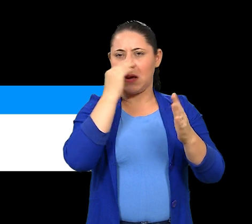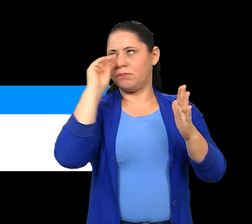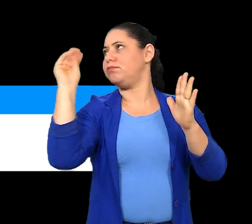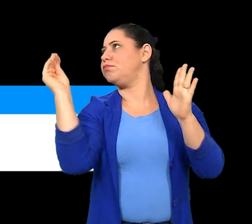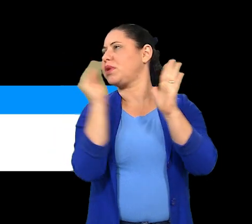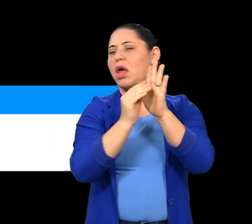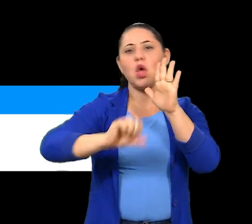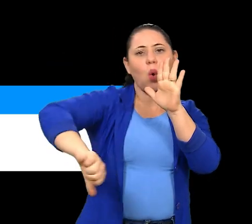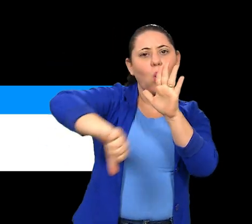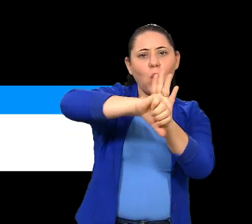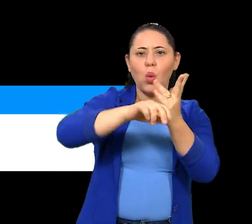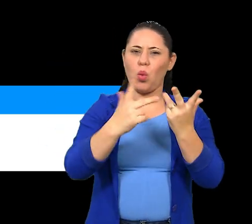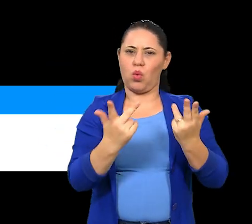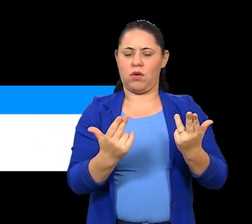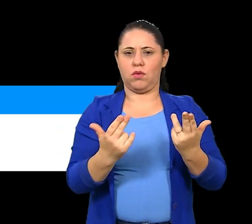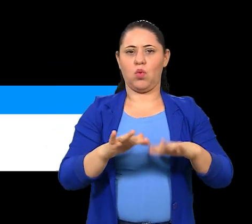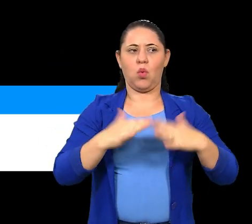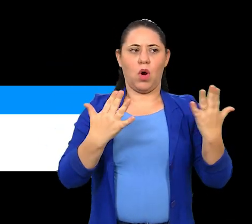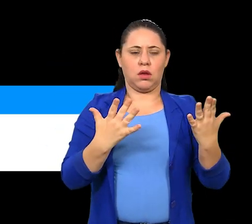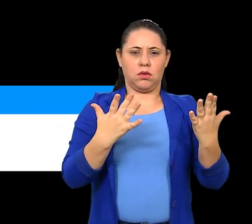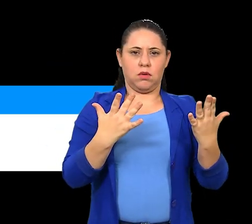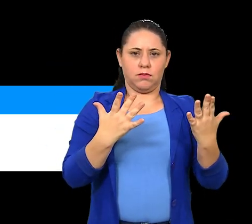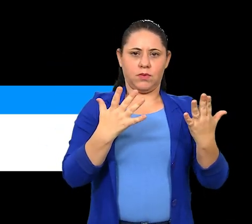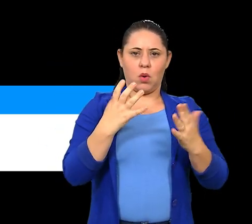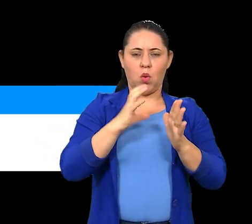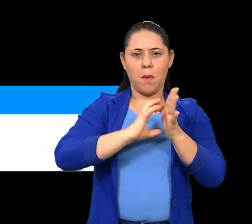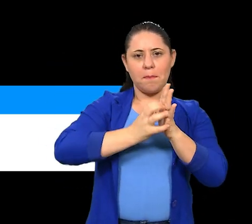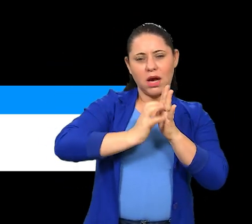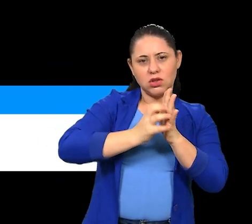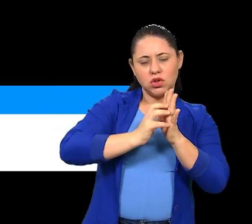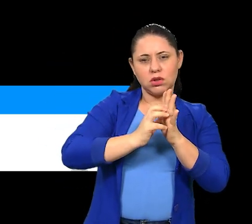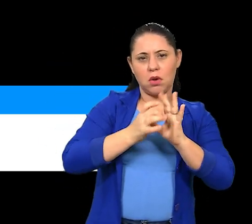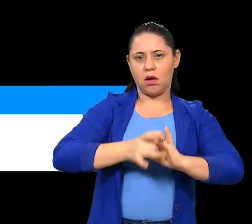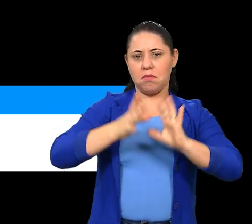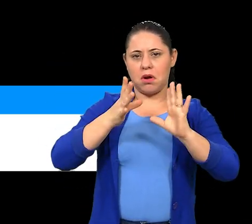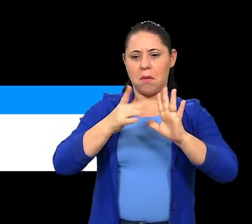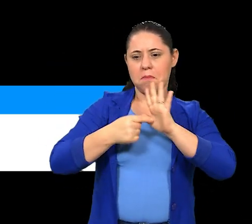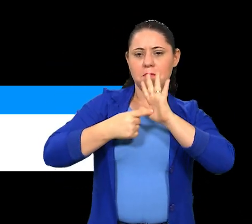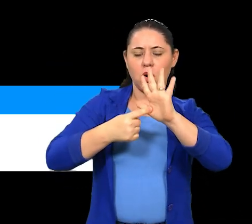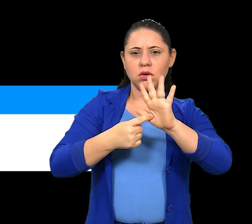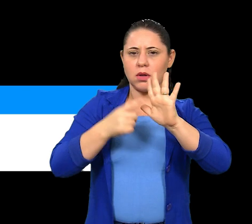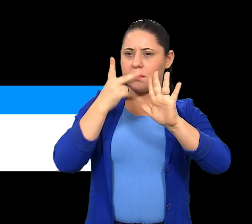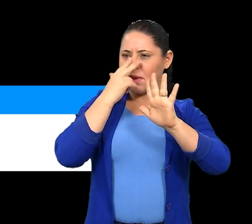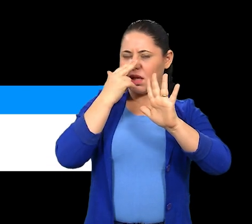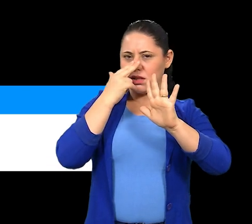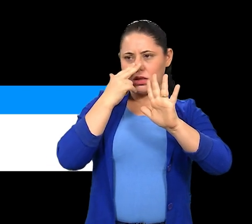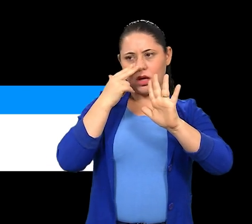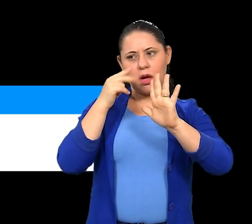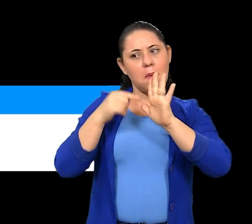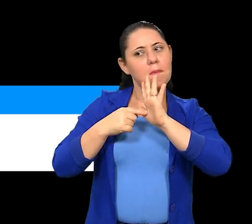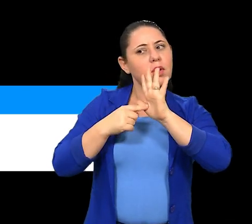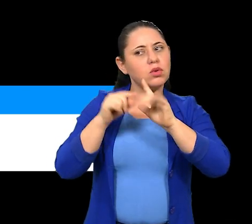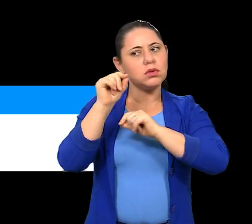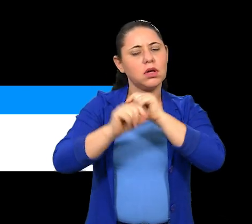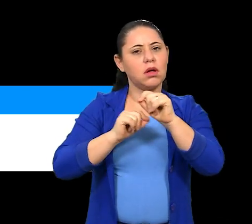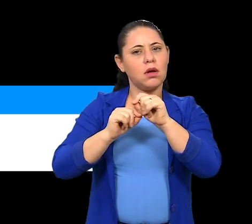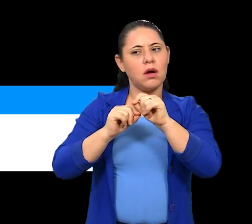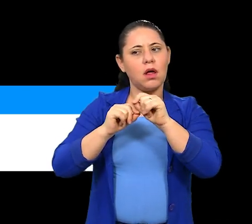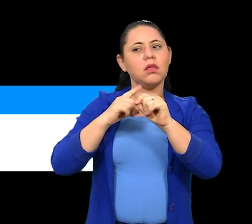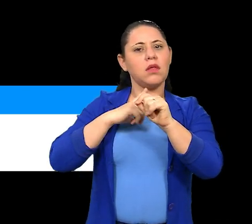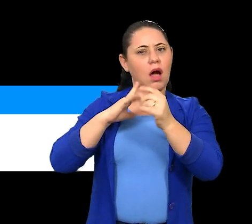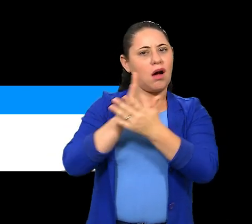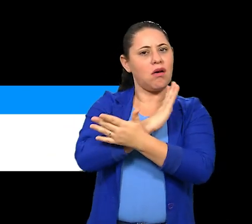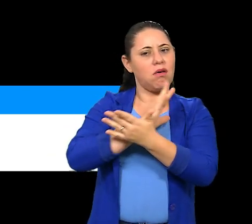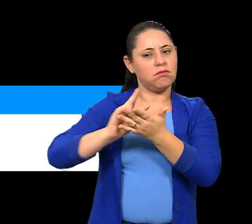aos poderes Senador quando o partido Liberal demonstra Tecnicamente a